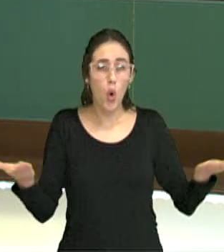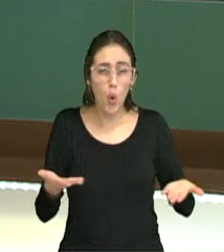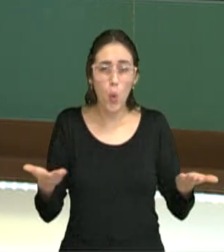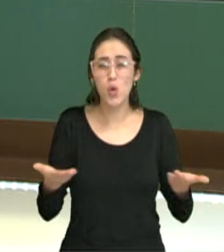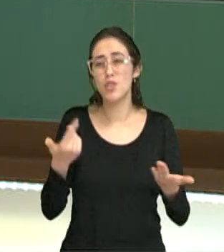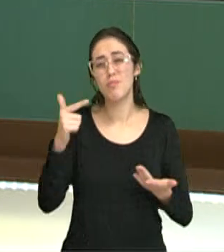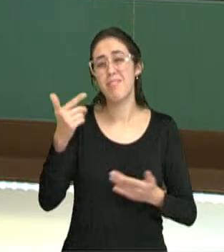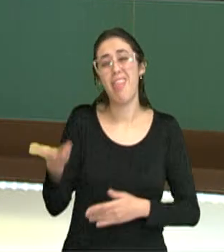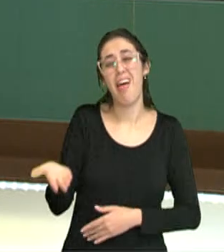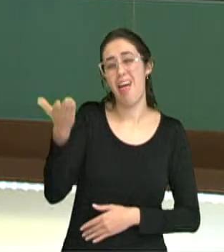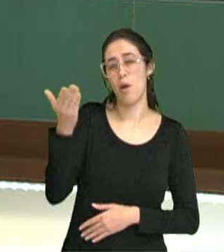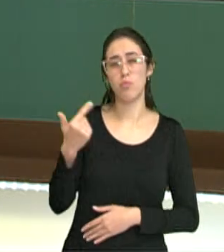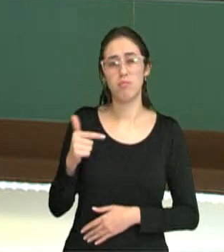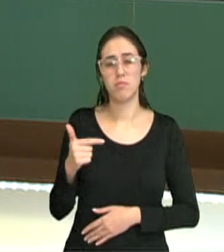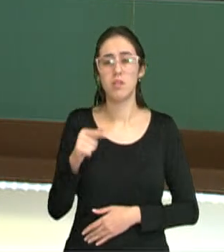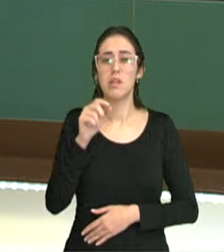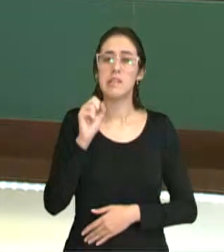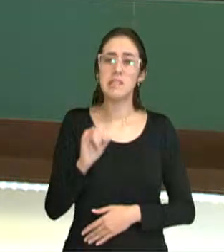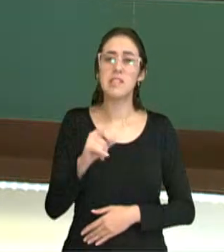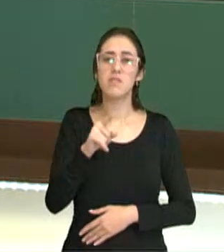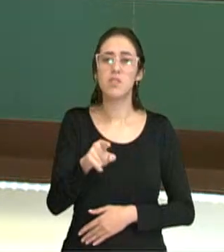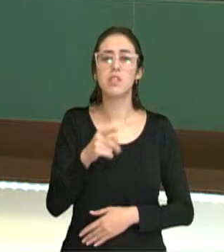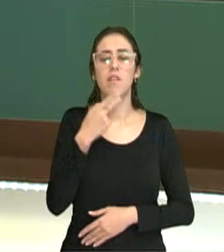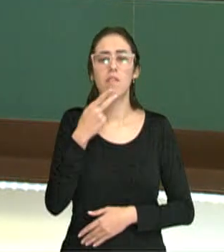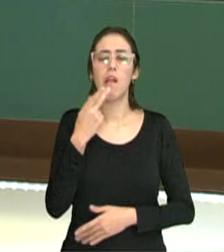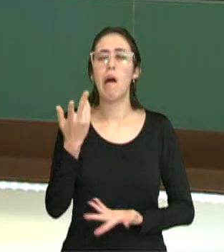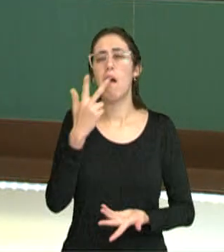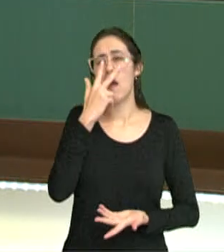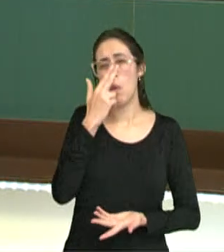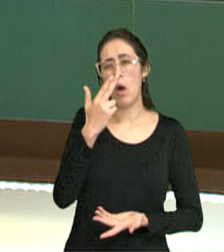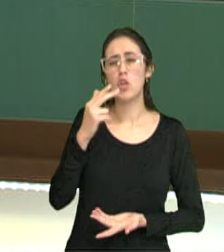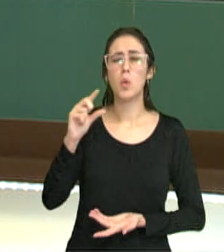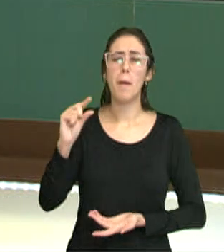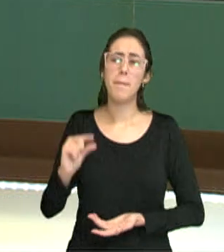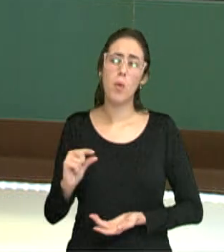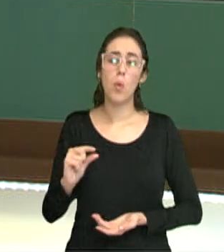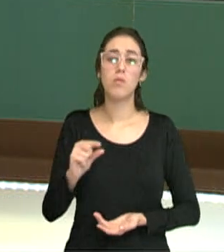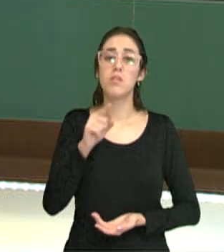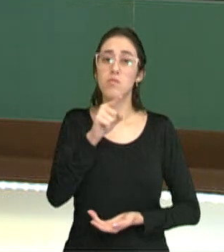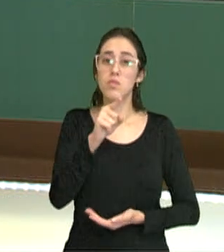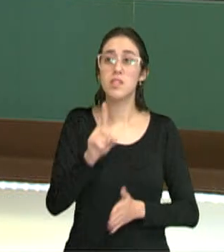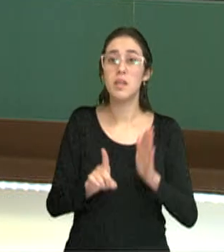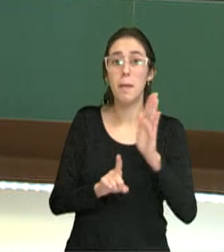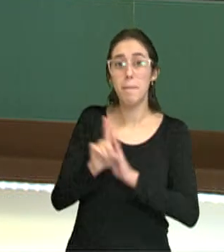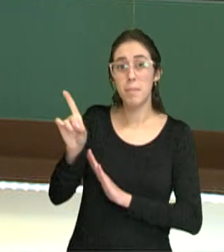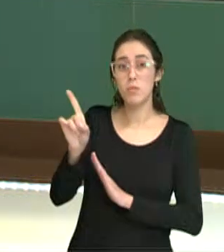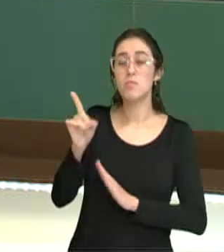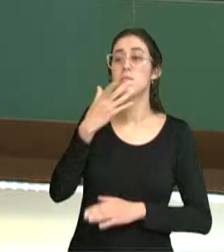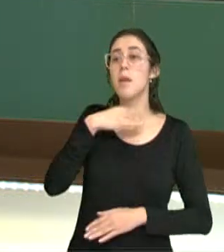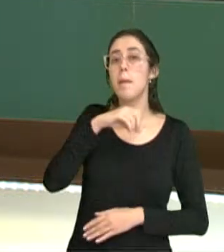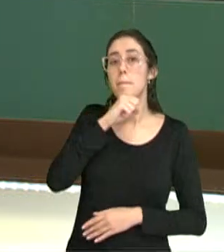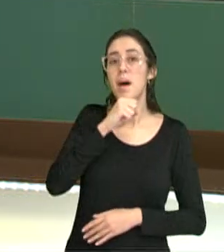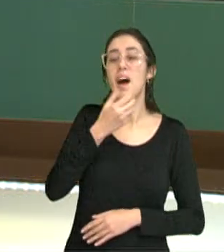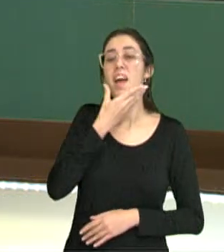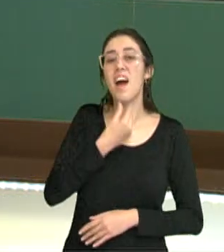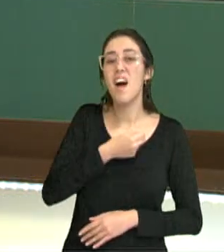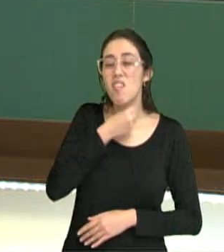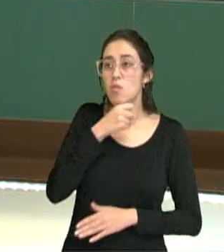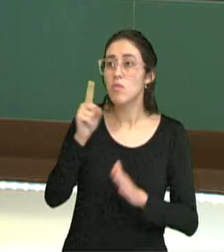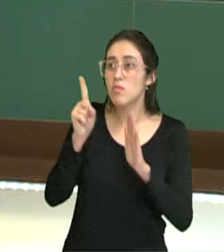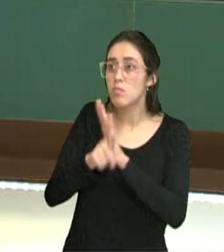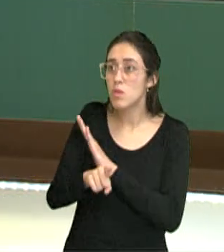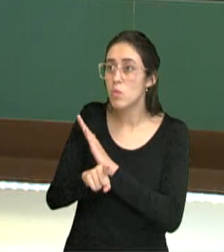você fala, você acha baixo. Se você falar com o seu pai, com o seu avô, ele vai achar muito baixo, porque ele estava acostumado com